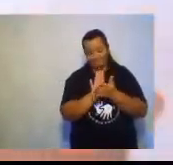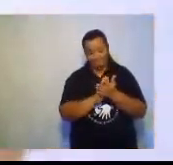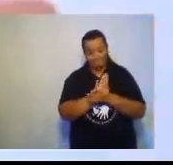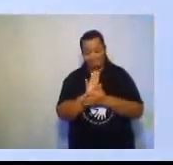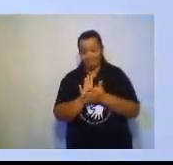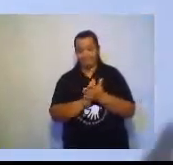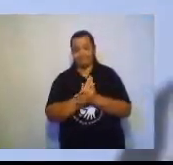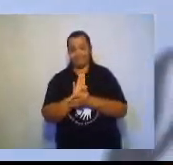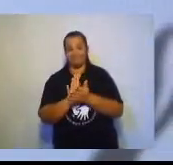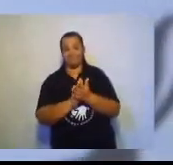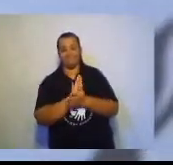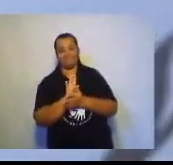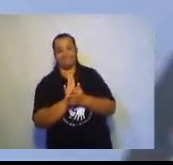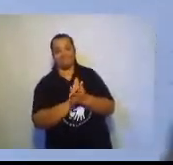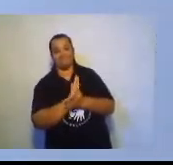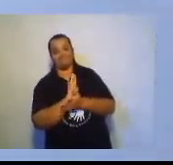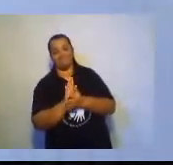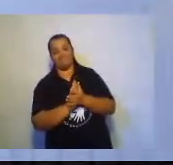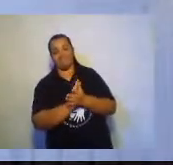vazio.